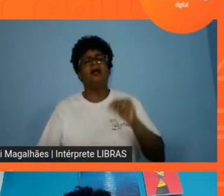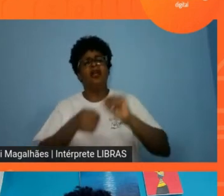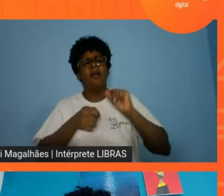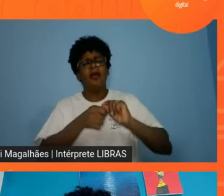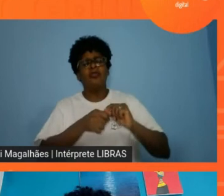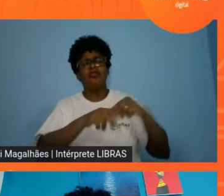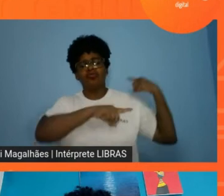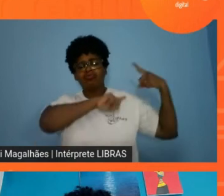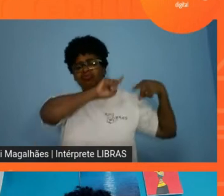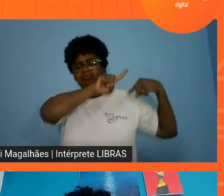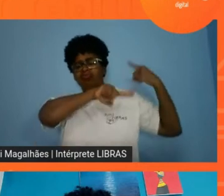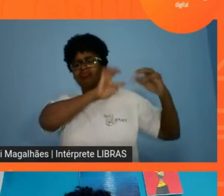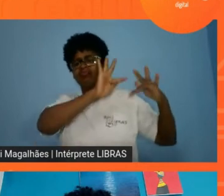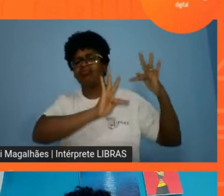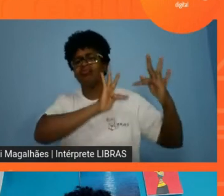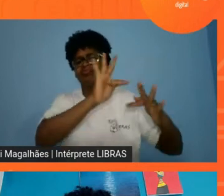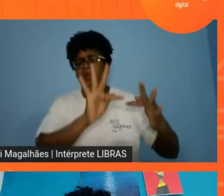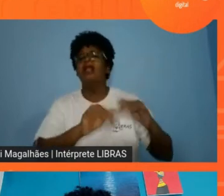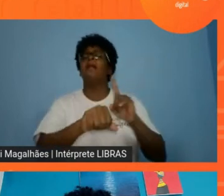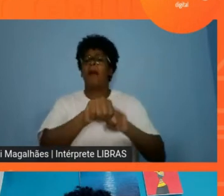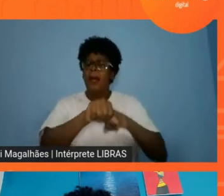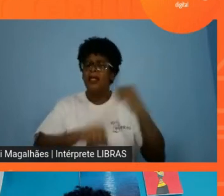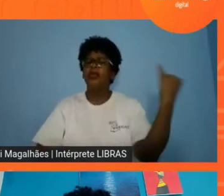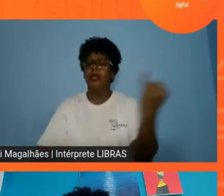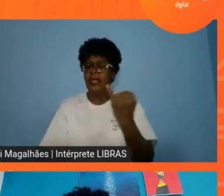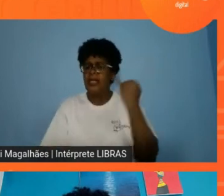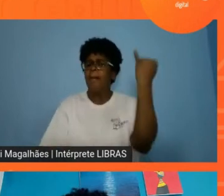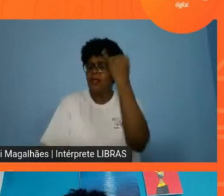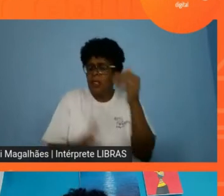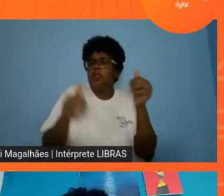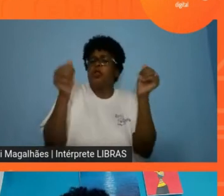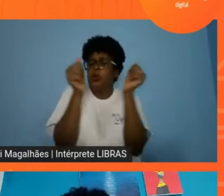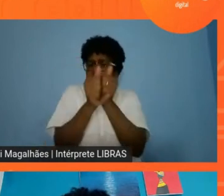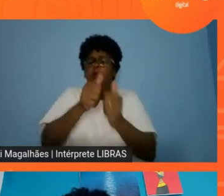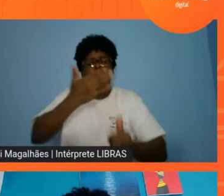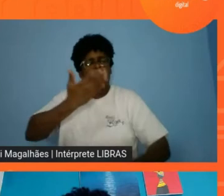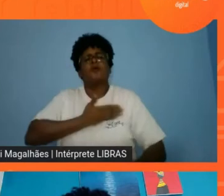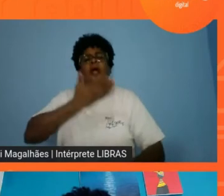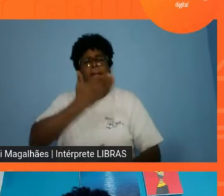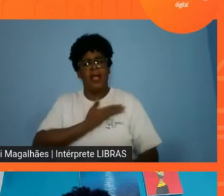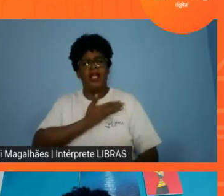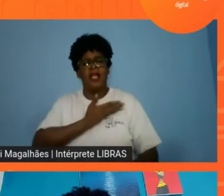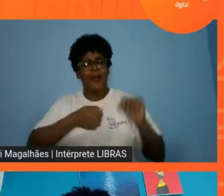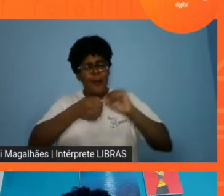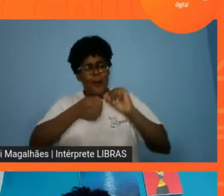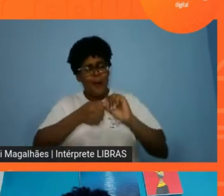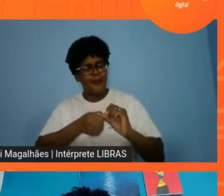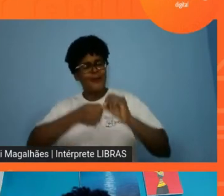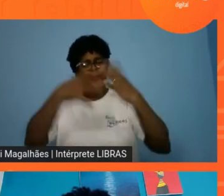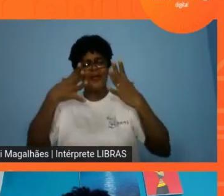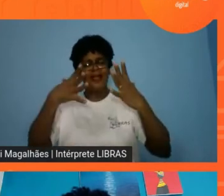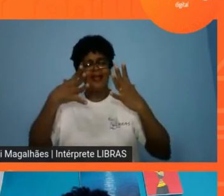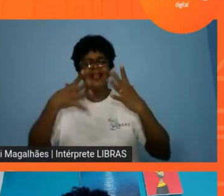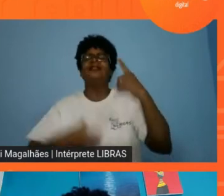e nesse movimento importante de, junto com as minhas companheiras, construir esse quilombo, uma vez que